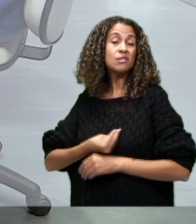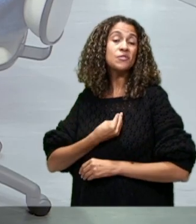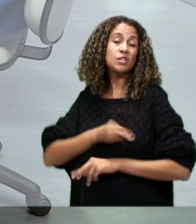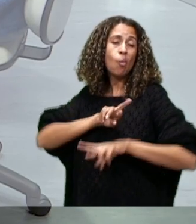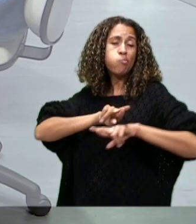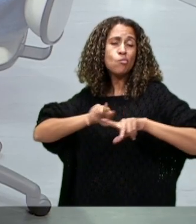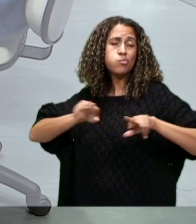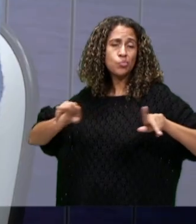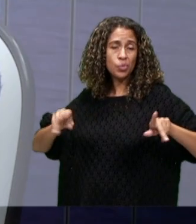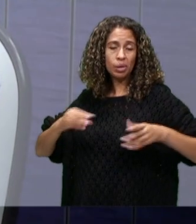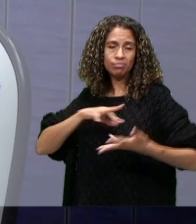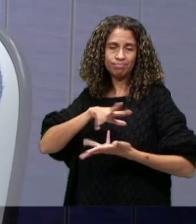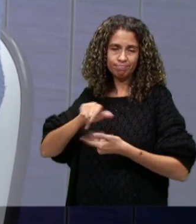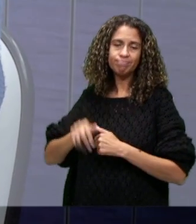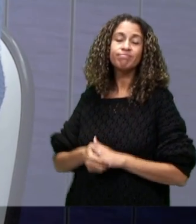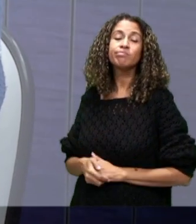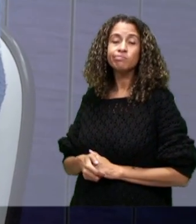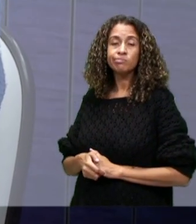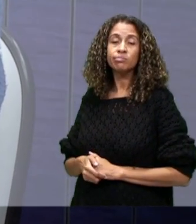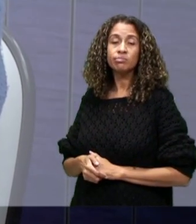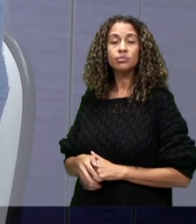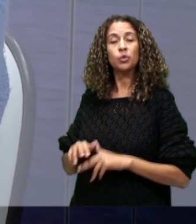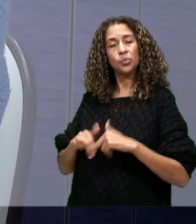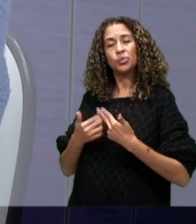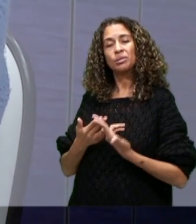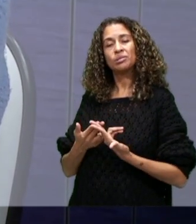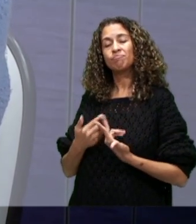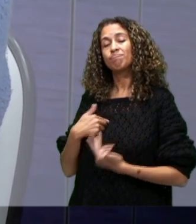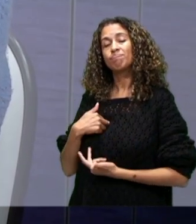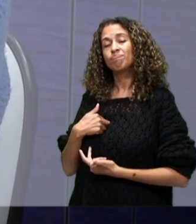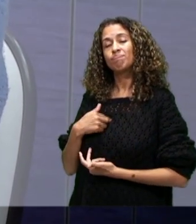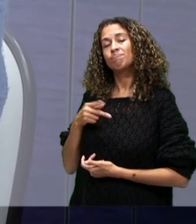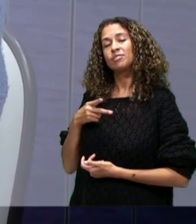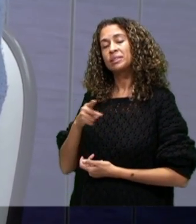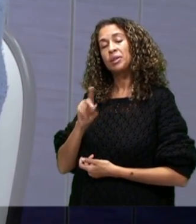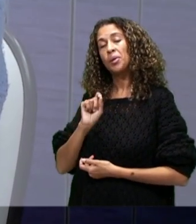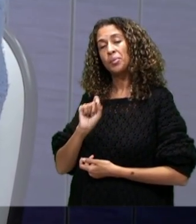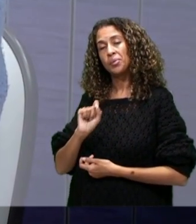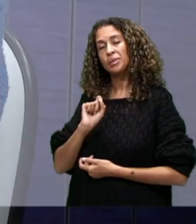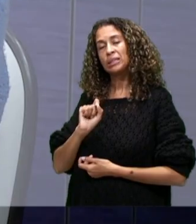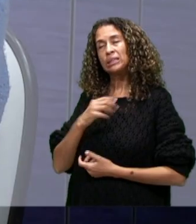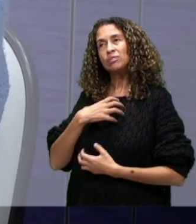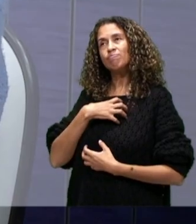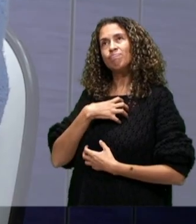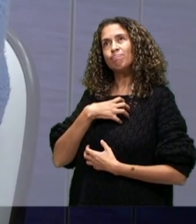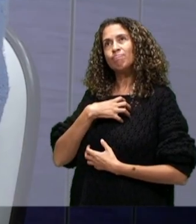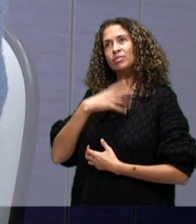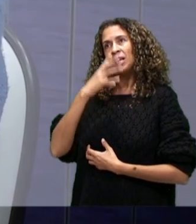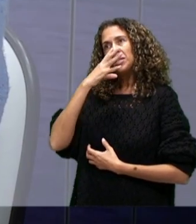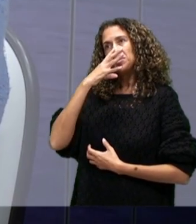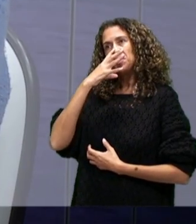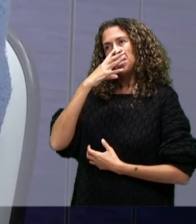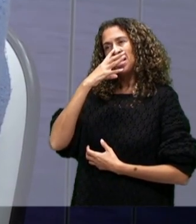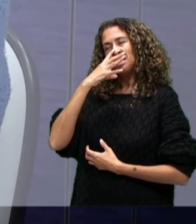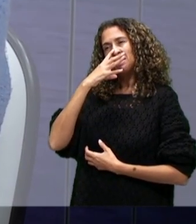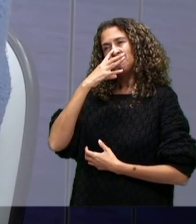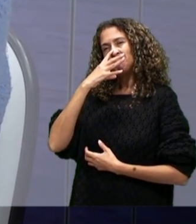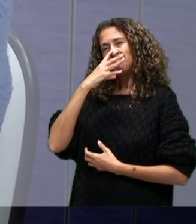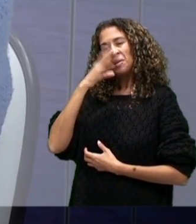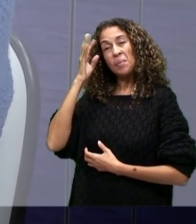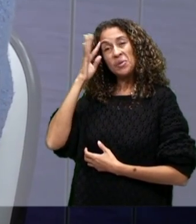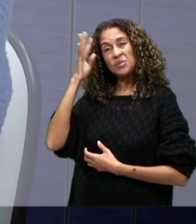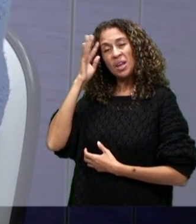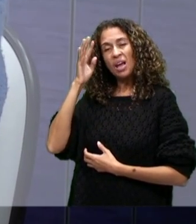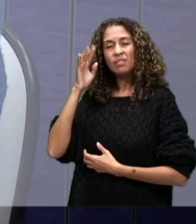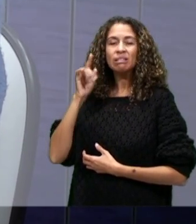estar nesse planeta. Então, eu sempre fiquei, assim, extasiada quando eu via que tinha um bichinho